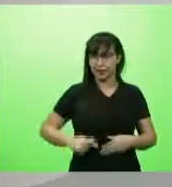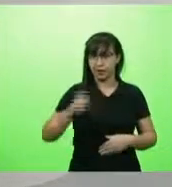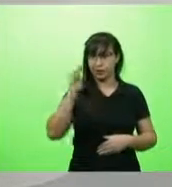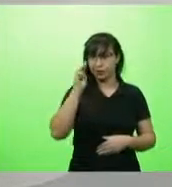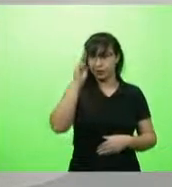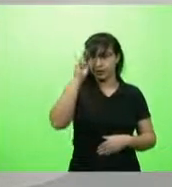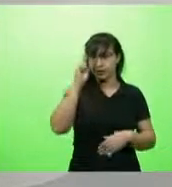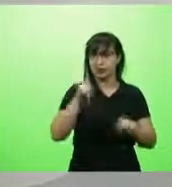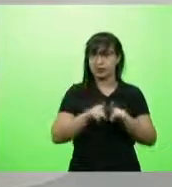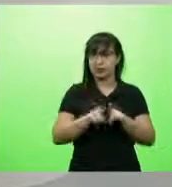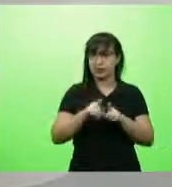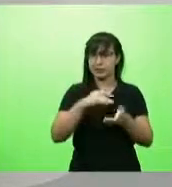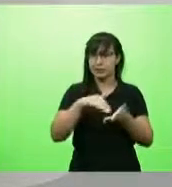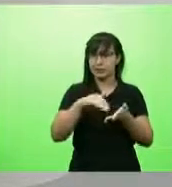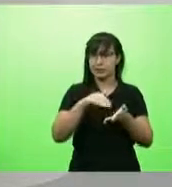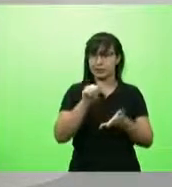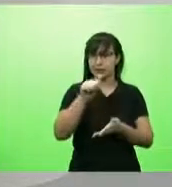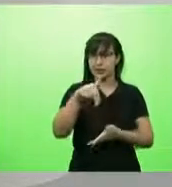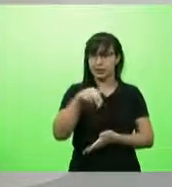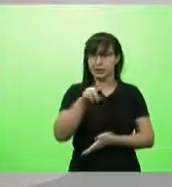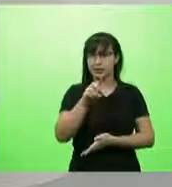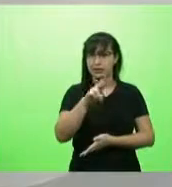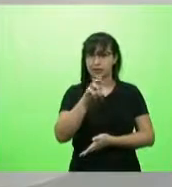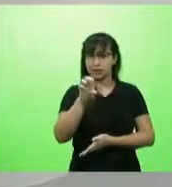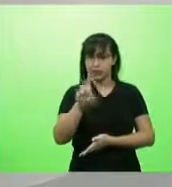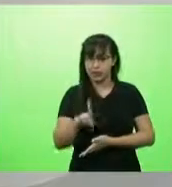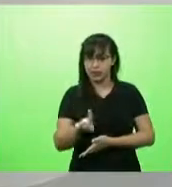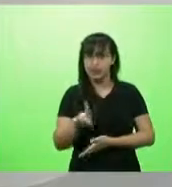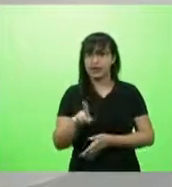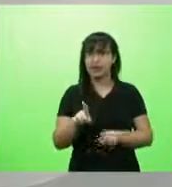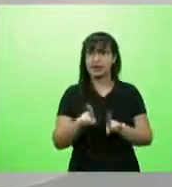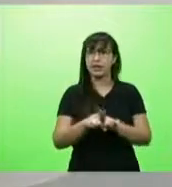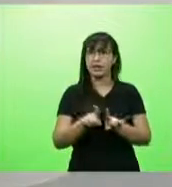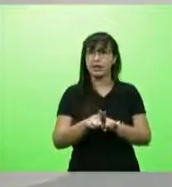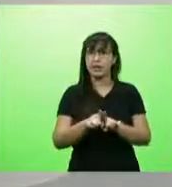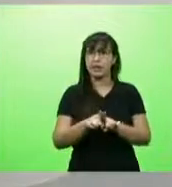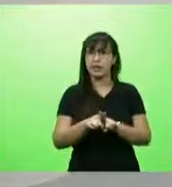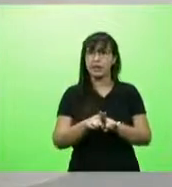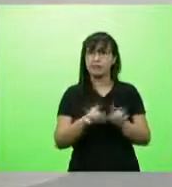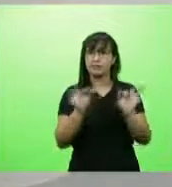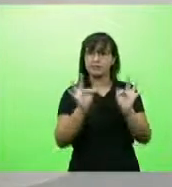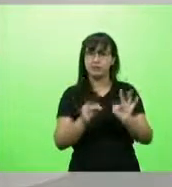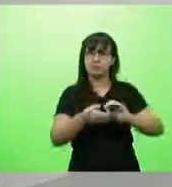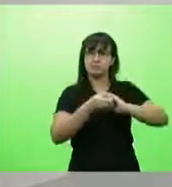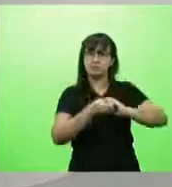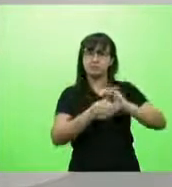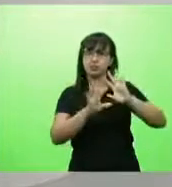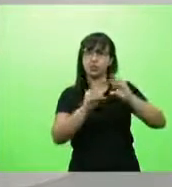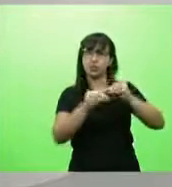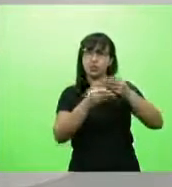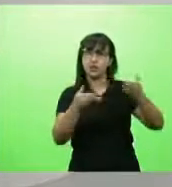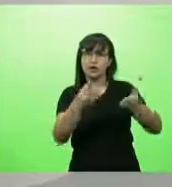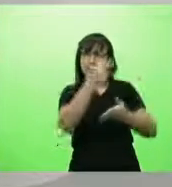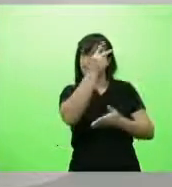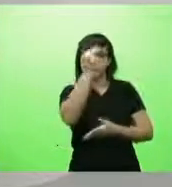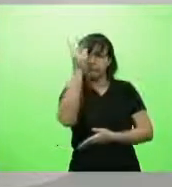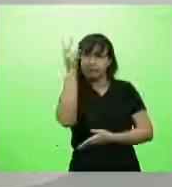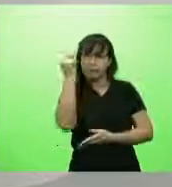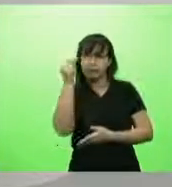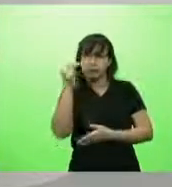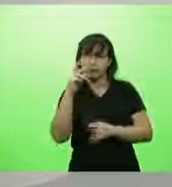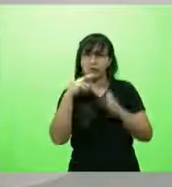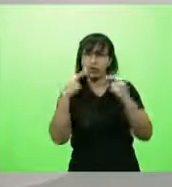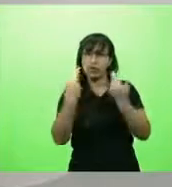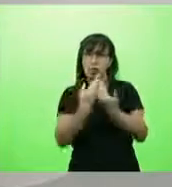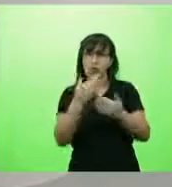André, e um voto de felicitações a todos os prefeitos que participaram da reunião hoje pela